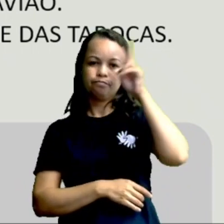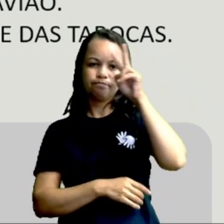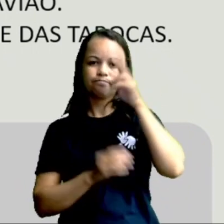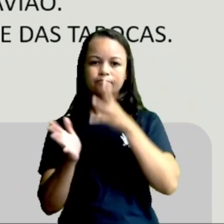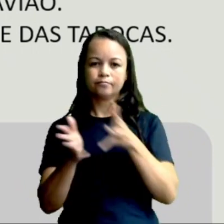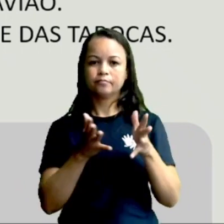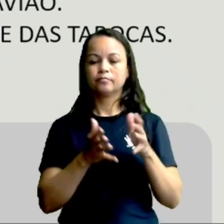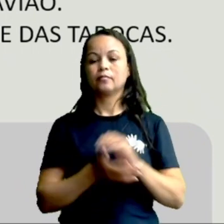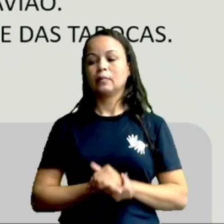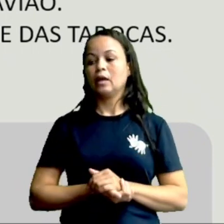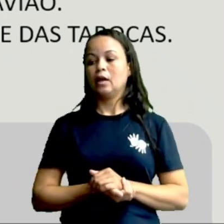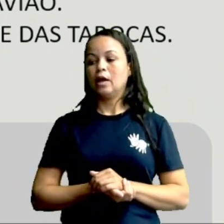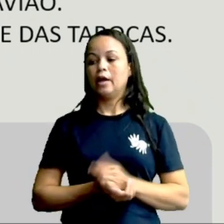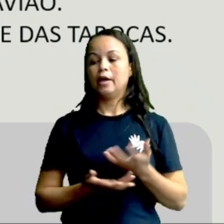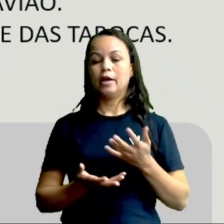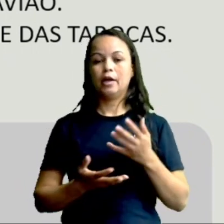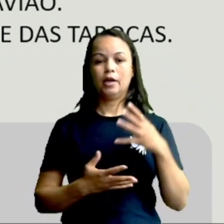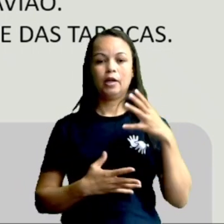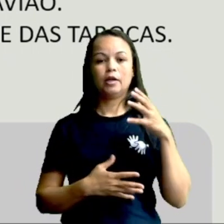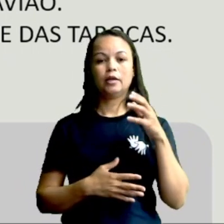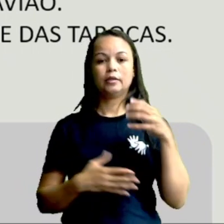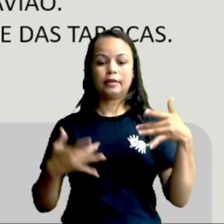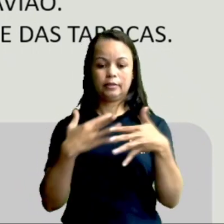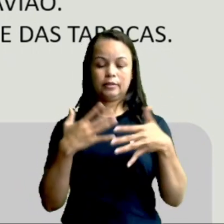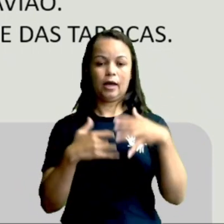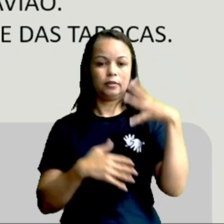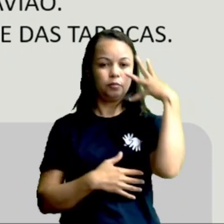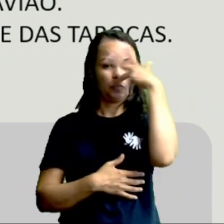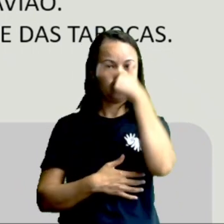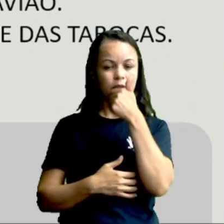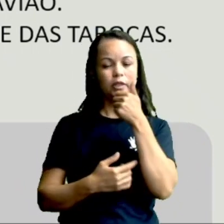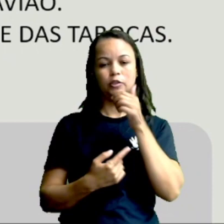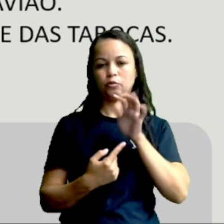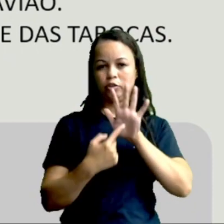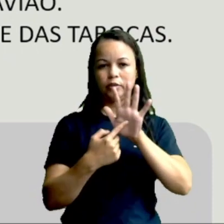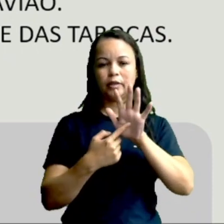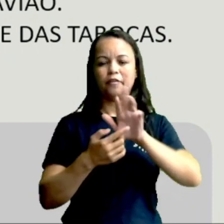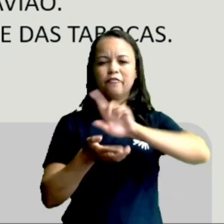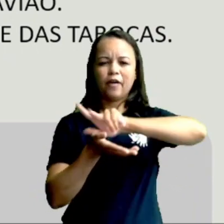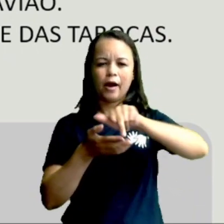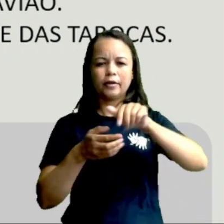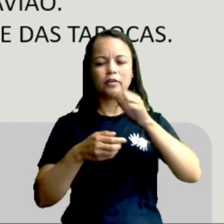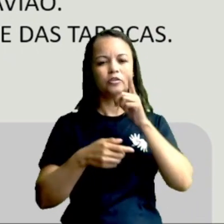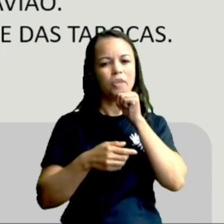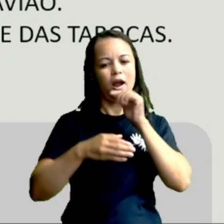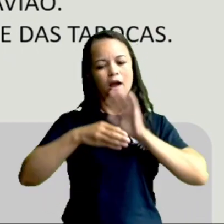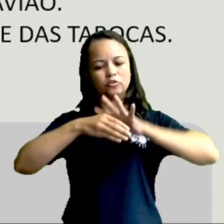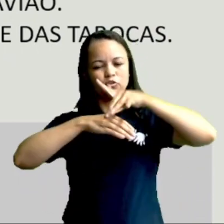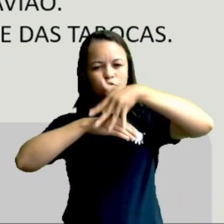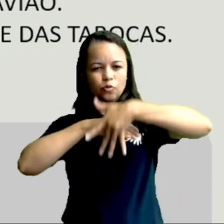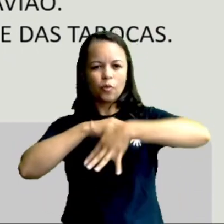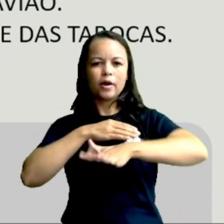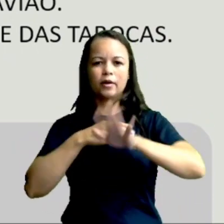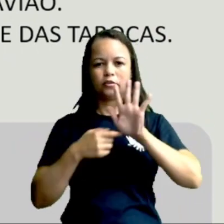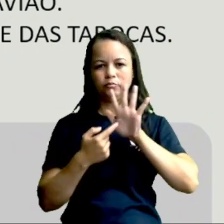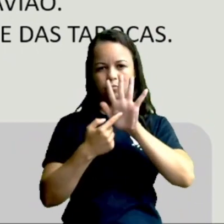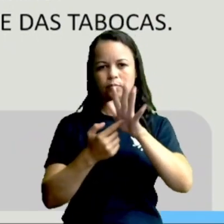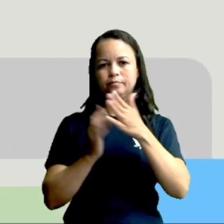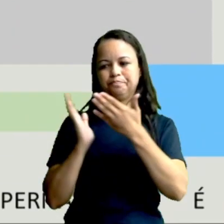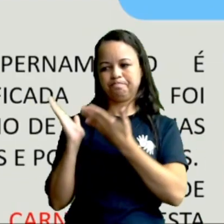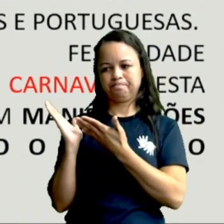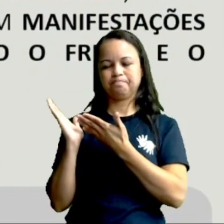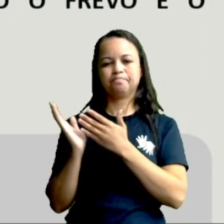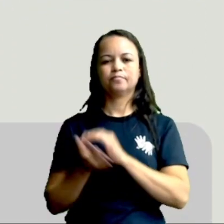temos lindas cachoeiras. E aí na imagem, você está vendo uma cachoeira de Bonito.